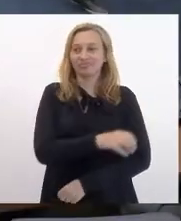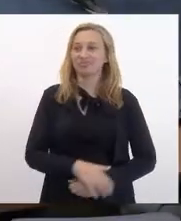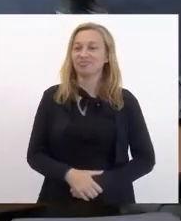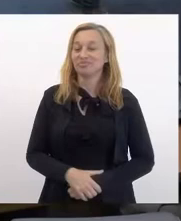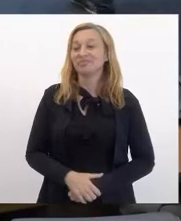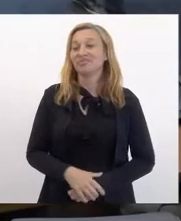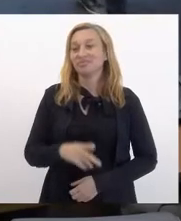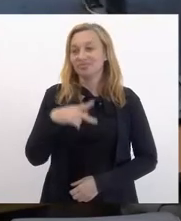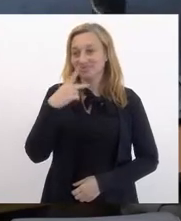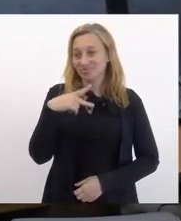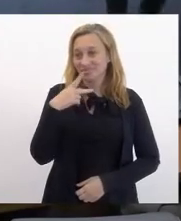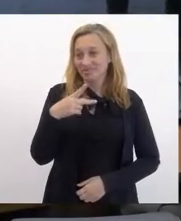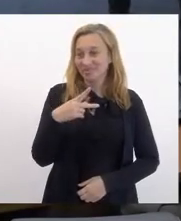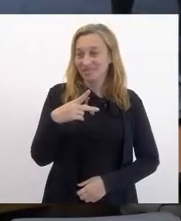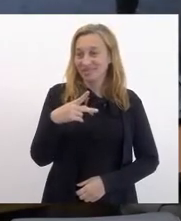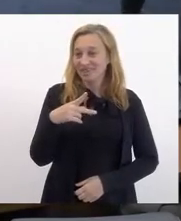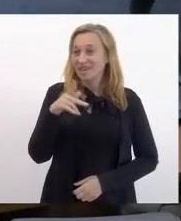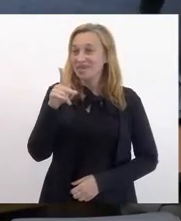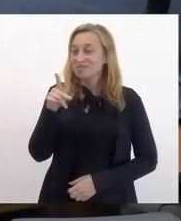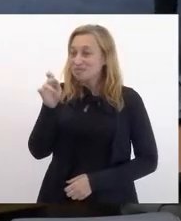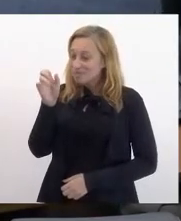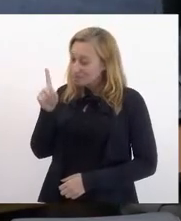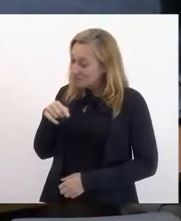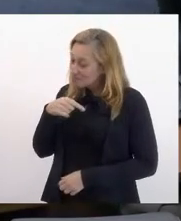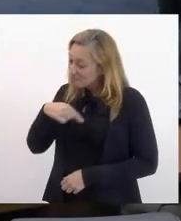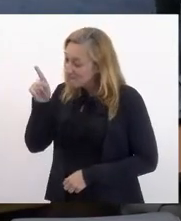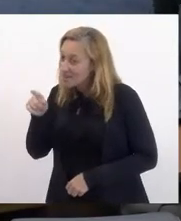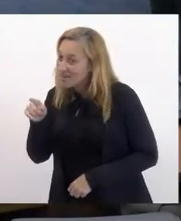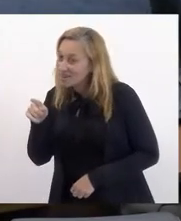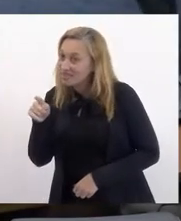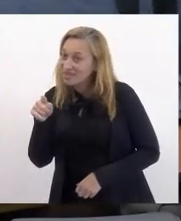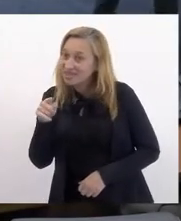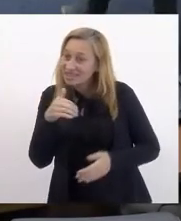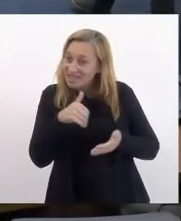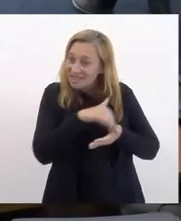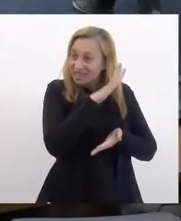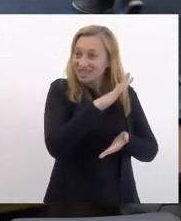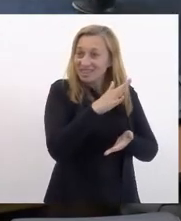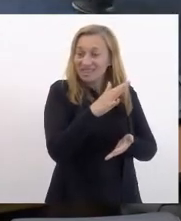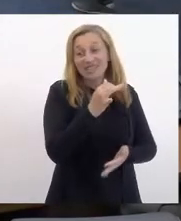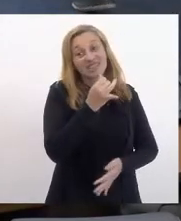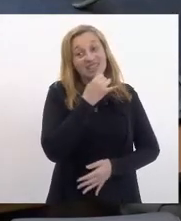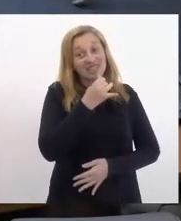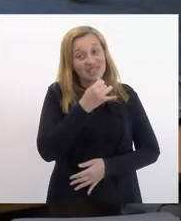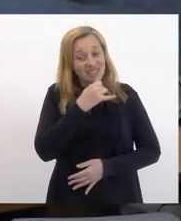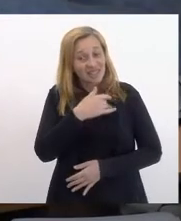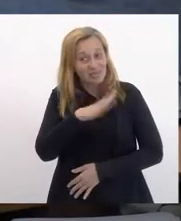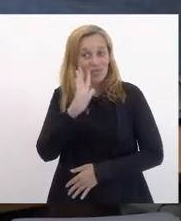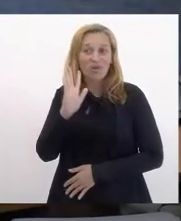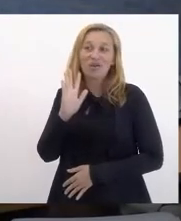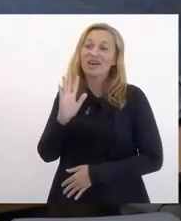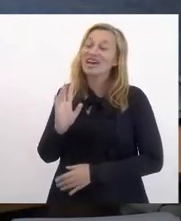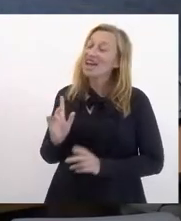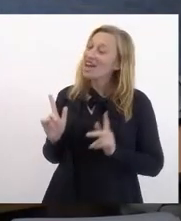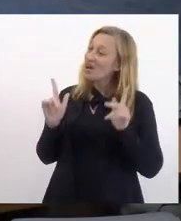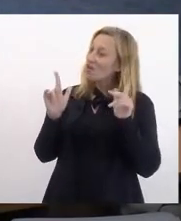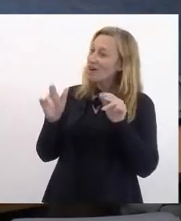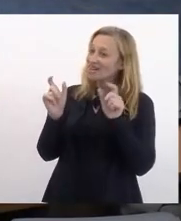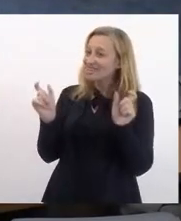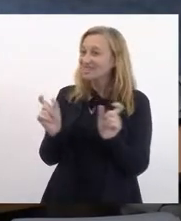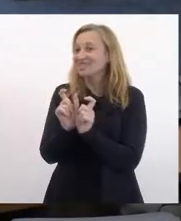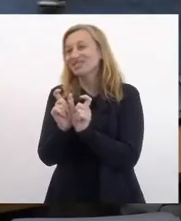Eu disse, meta o pé e vai na fé, manda a tristeza embora. São quase sinônimos, tá vendo?